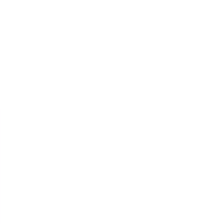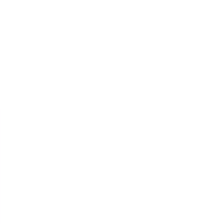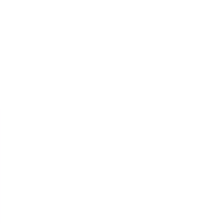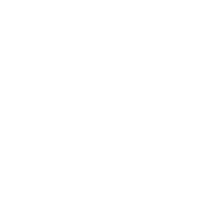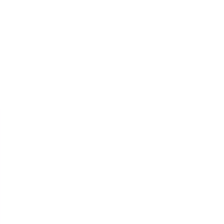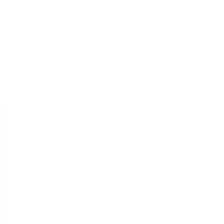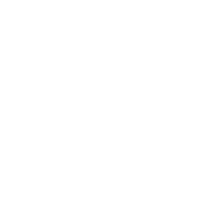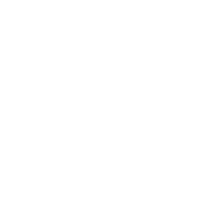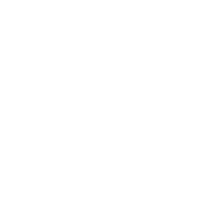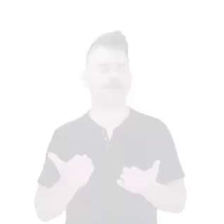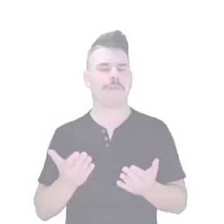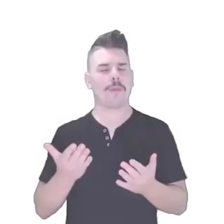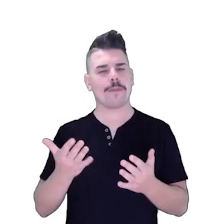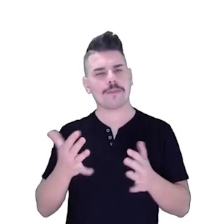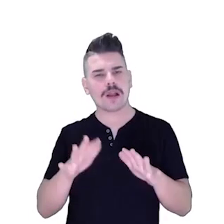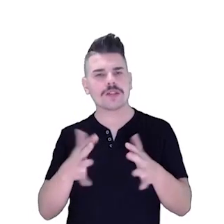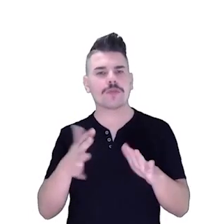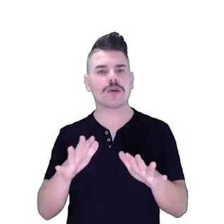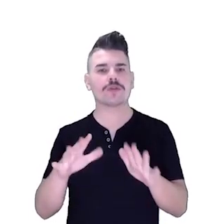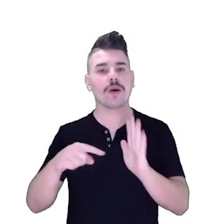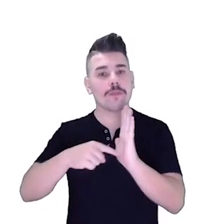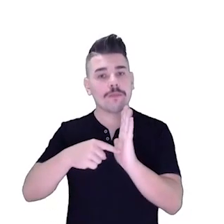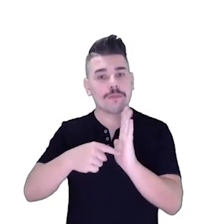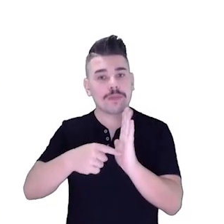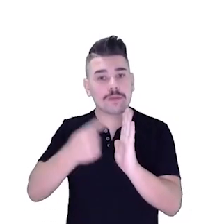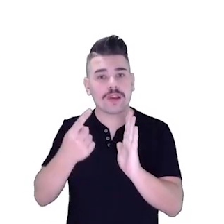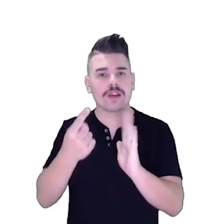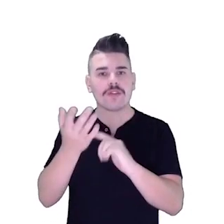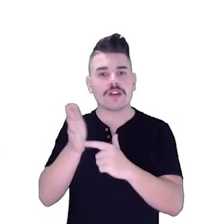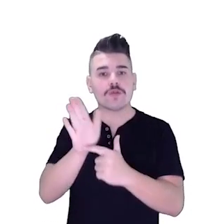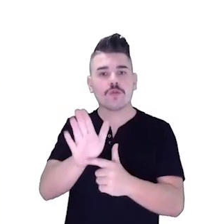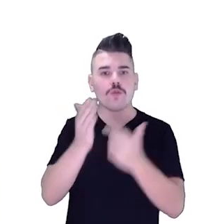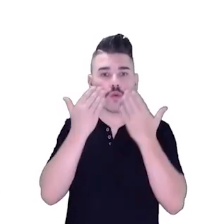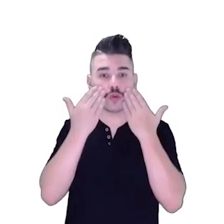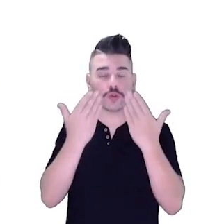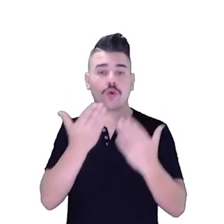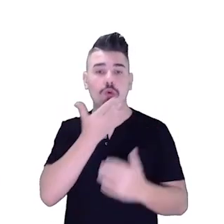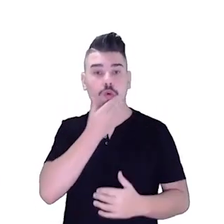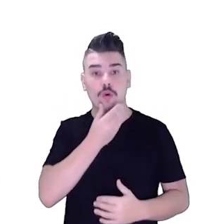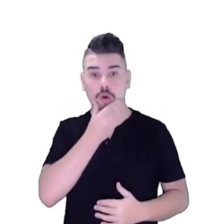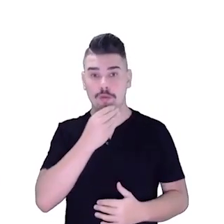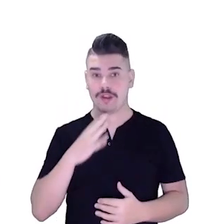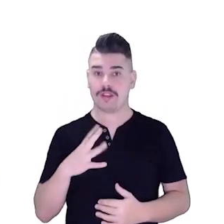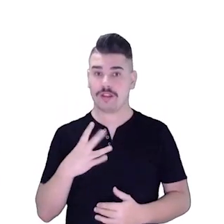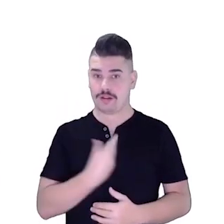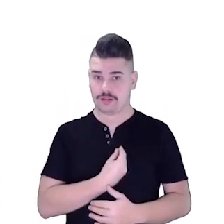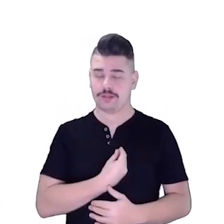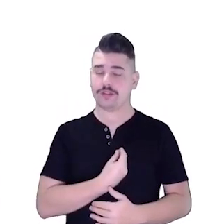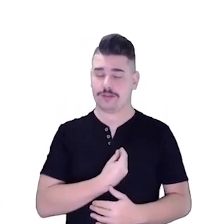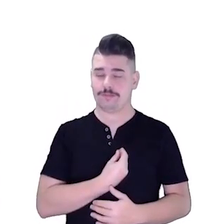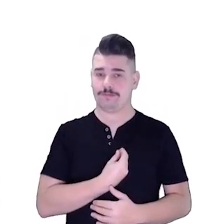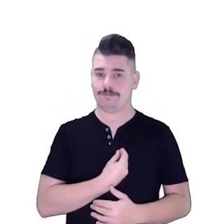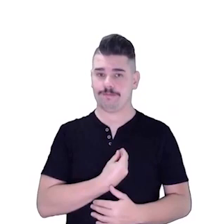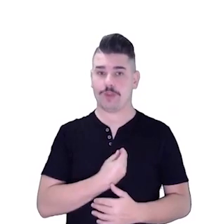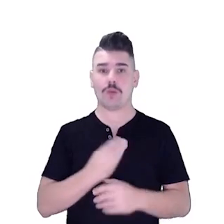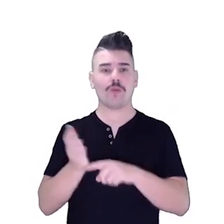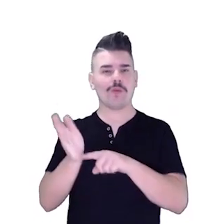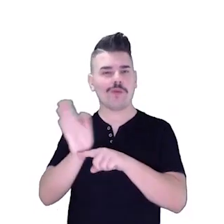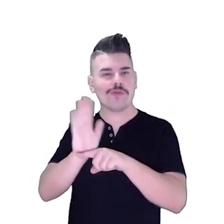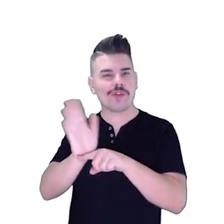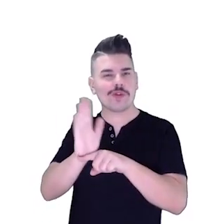person. Ela está dizendo que foi basicamente o primeiro retrato de um homem trans à época, né? E